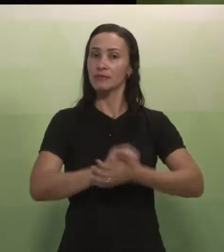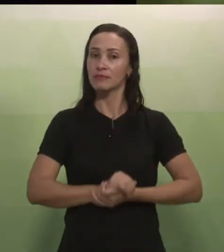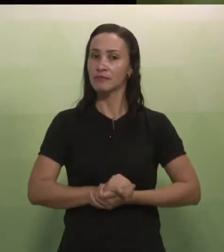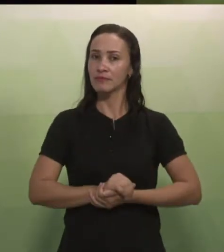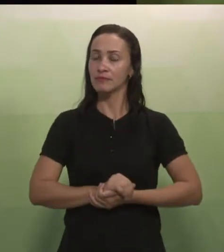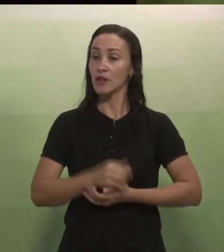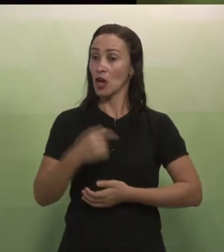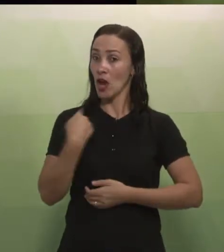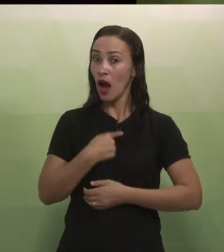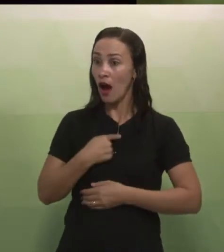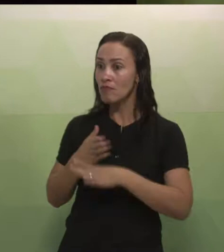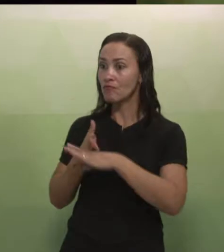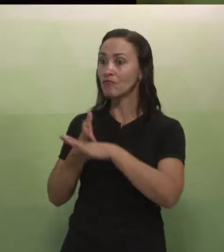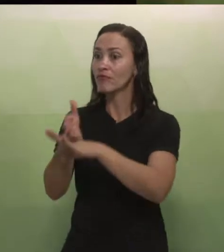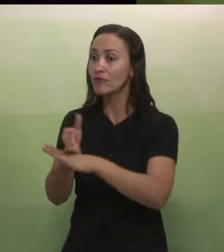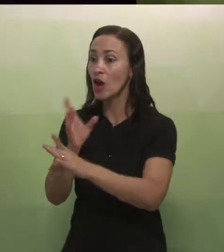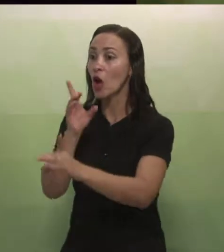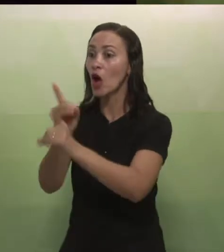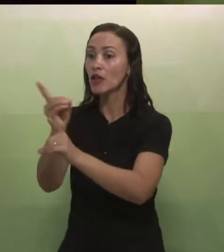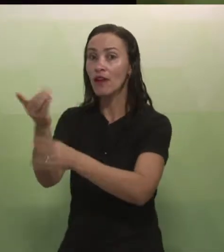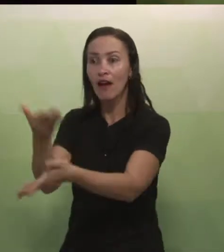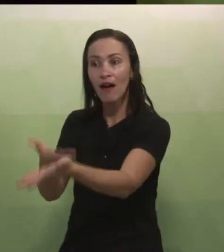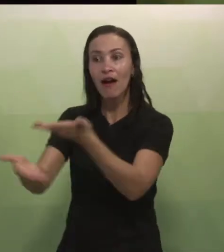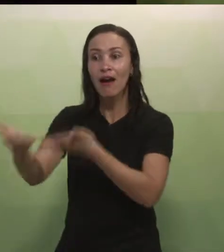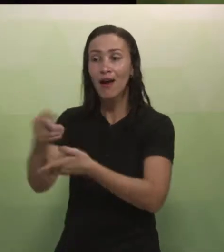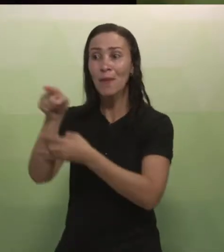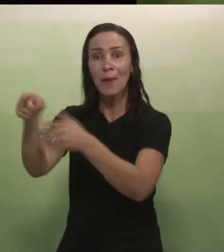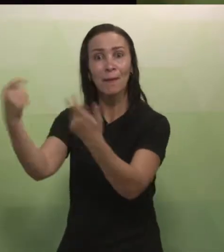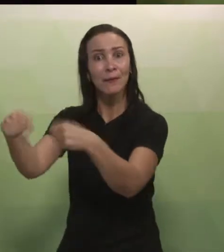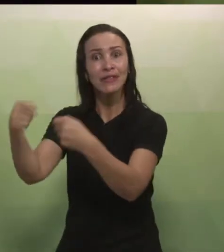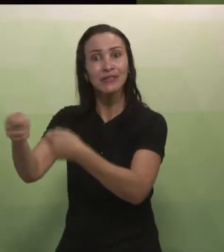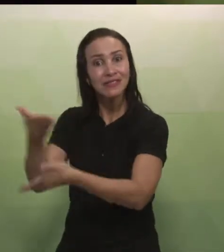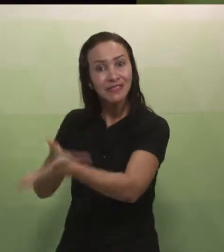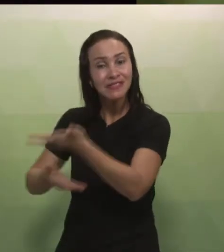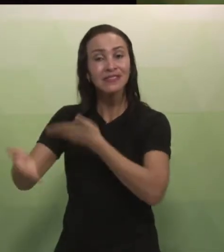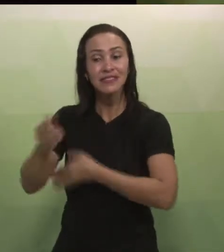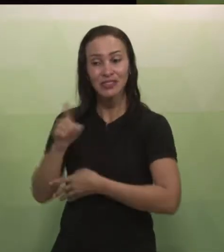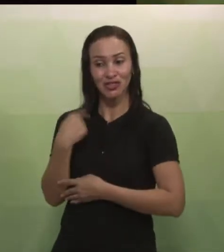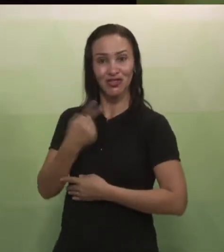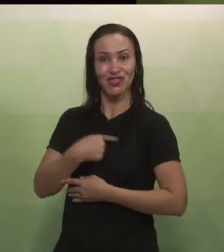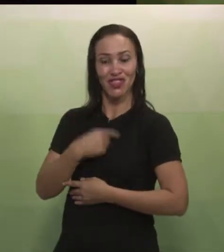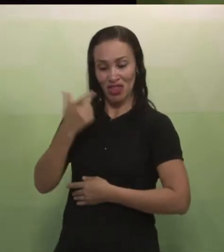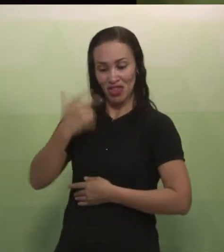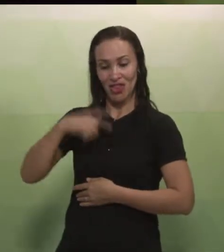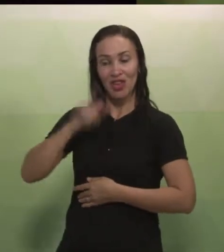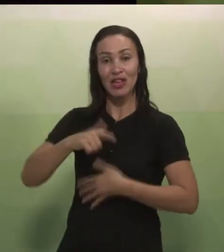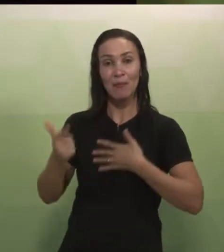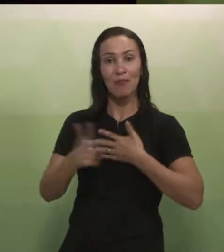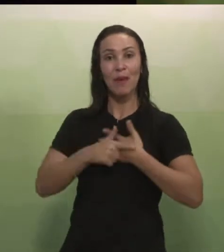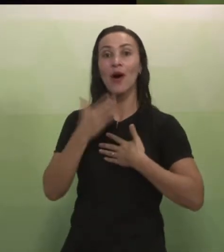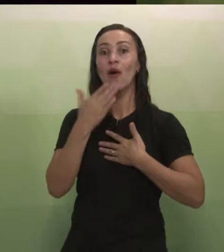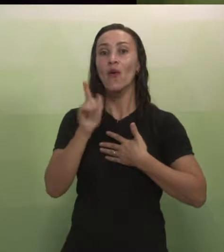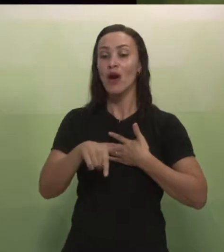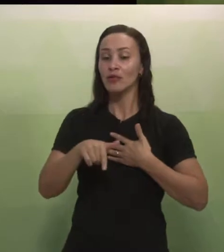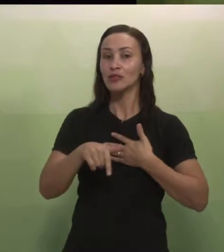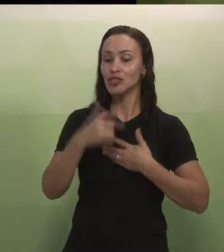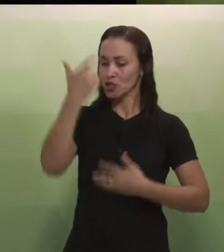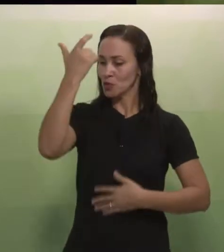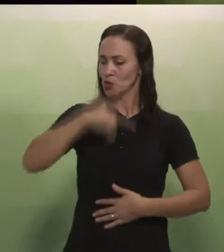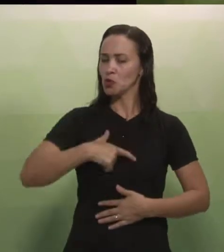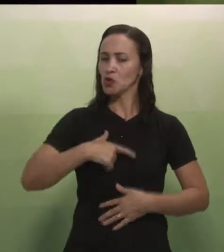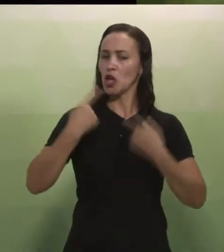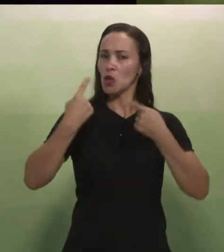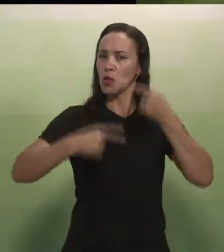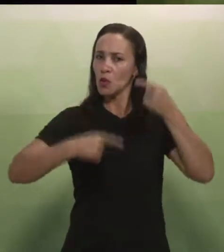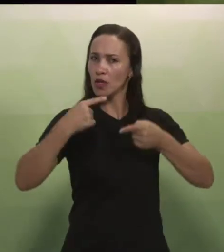encontro daqueles que precisam de nós, que precisam do nosso papel de sujeito crítico,